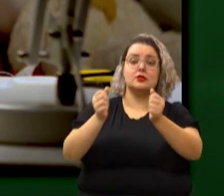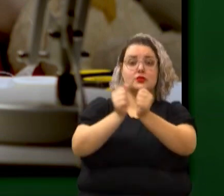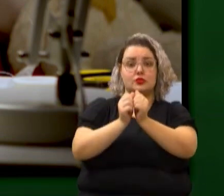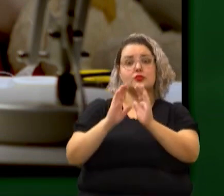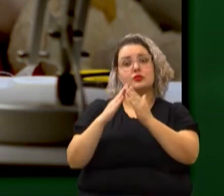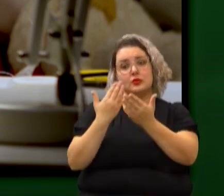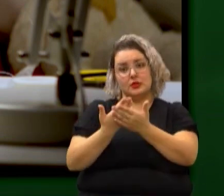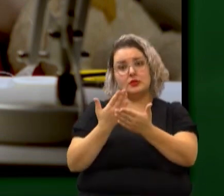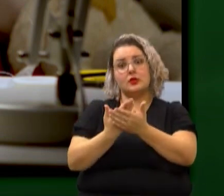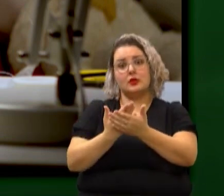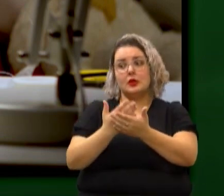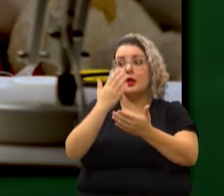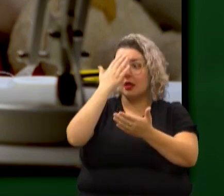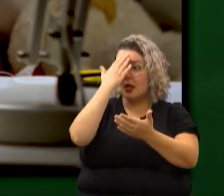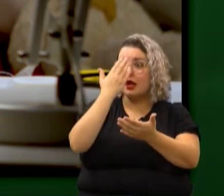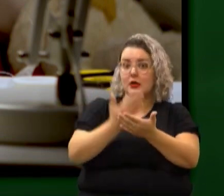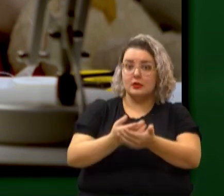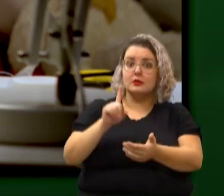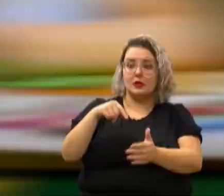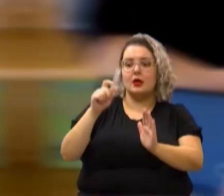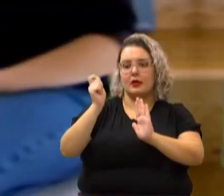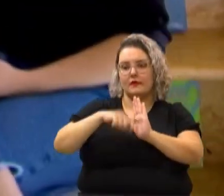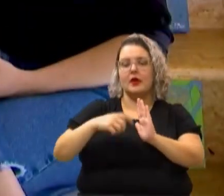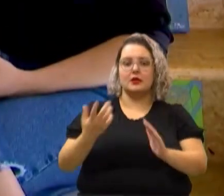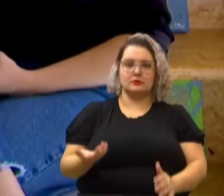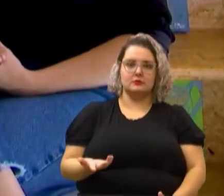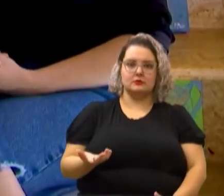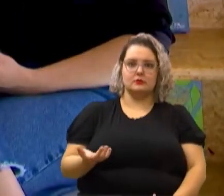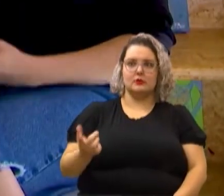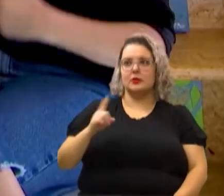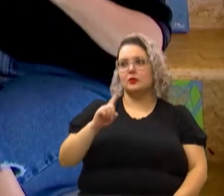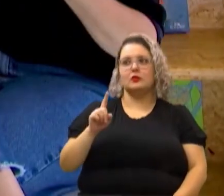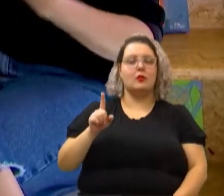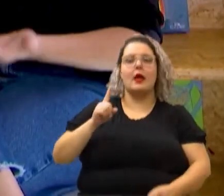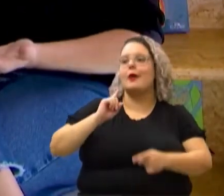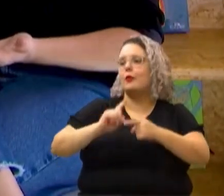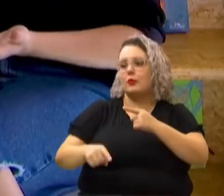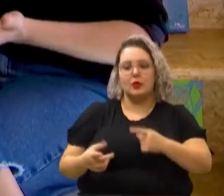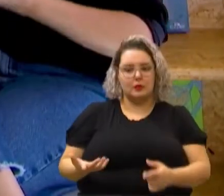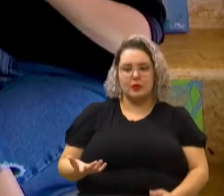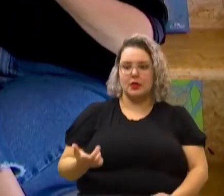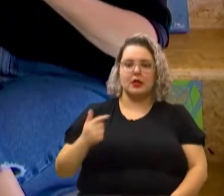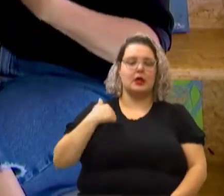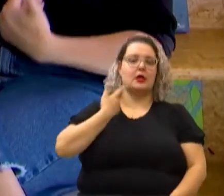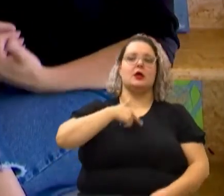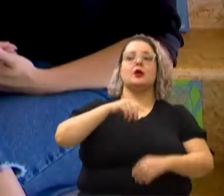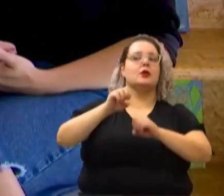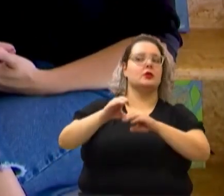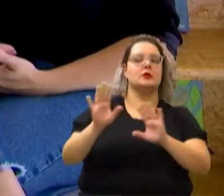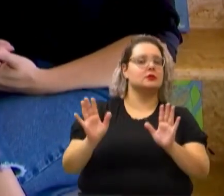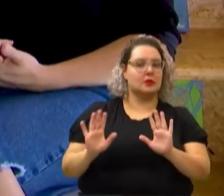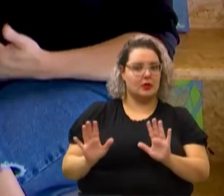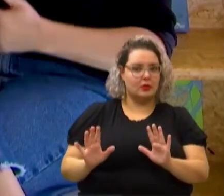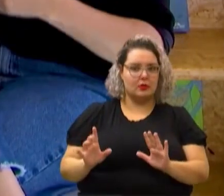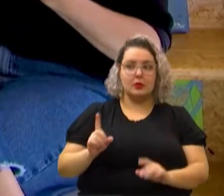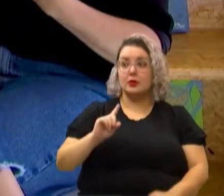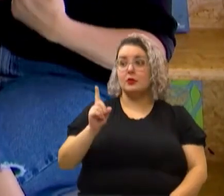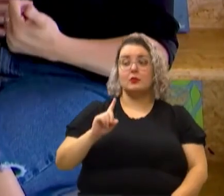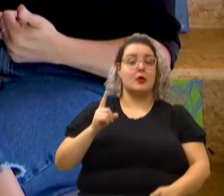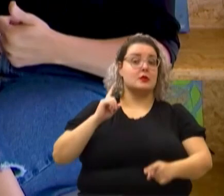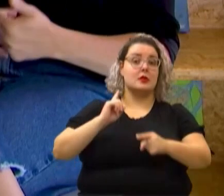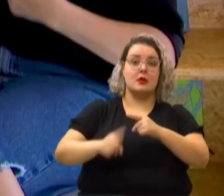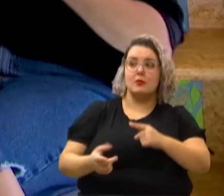junto com a escola também e acreditando que essa orientação é válida né não é através da proibição que a gente ensina né